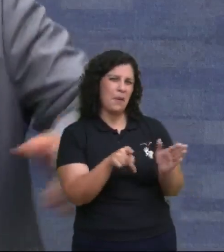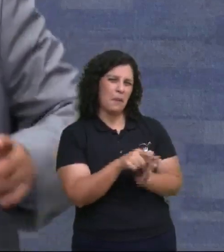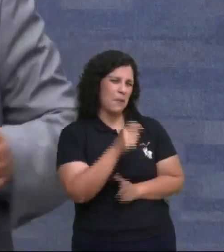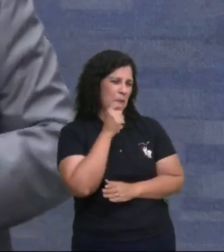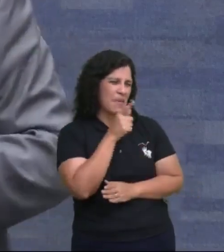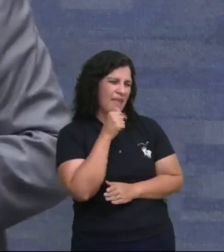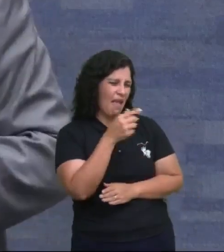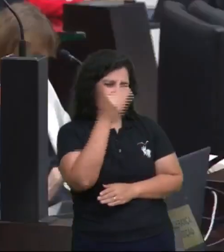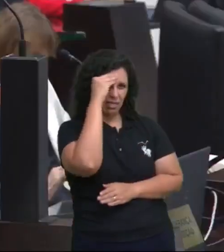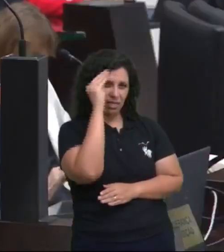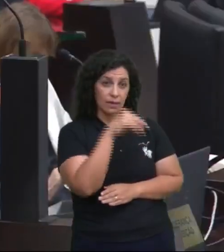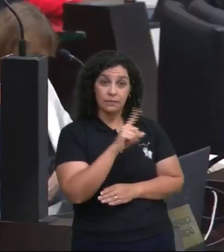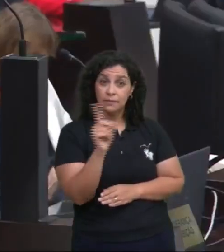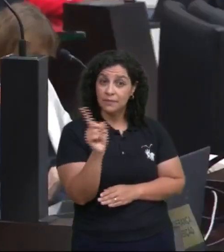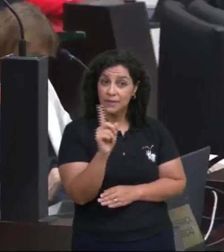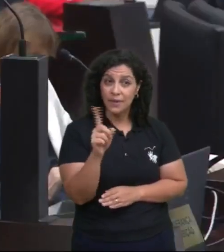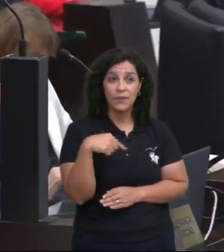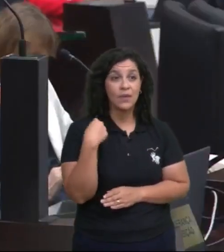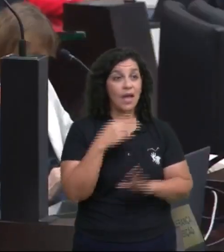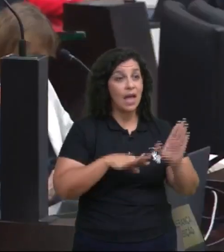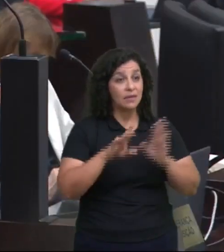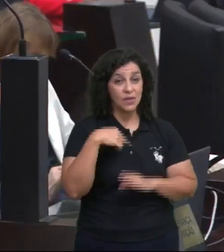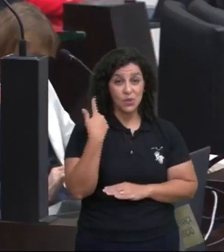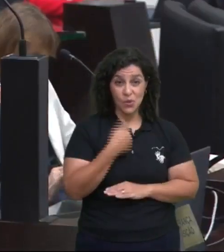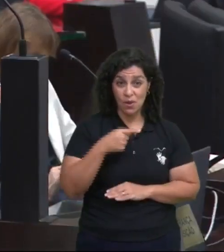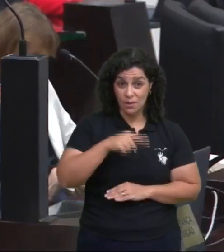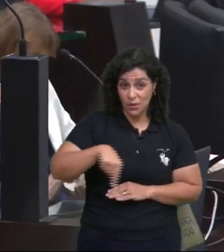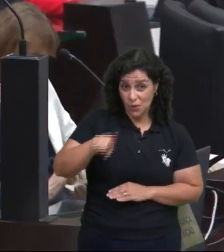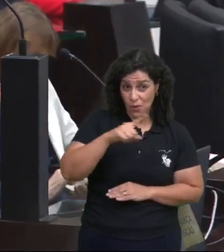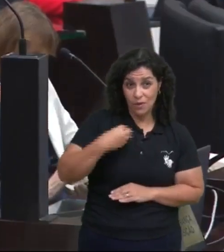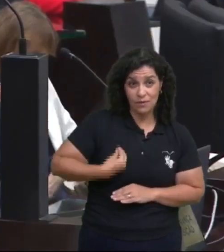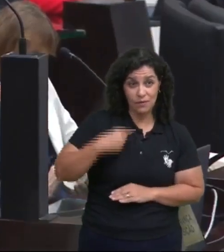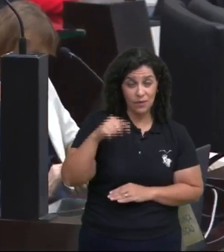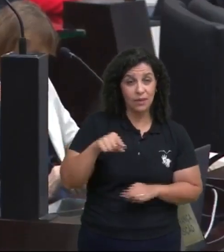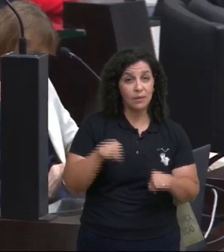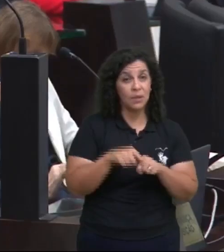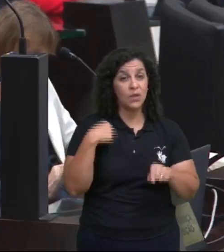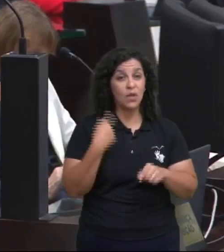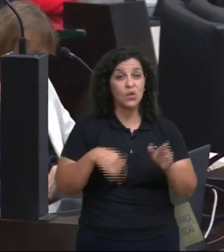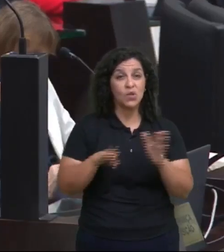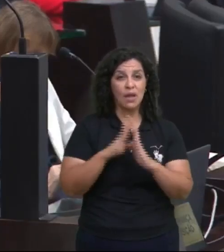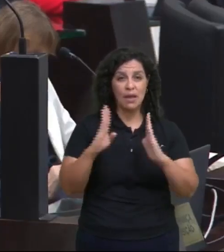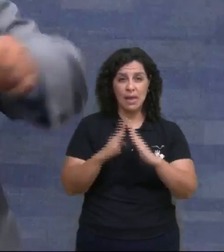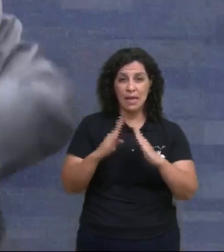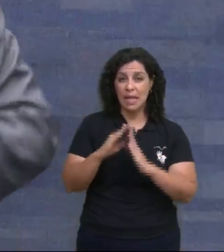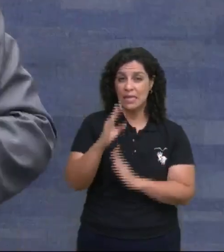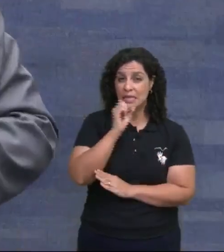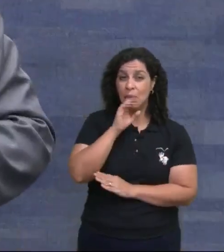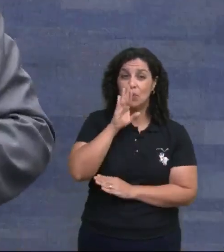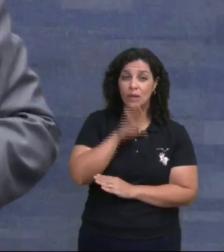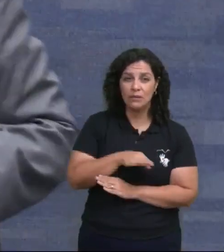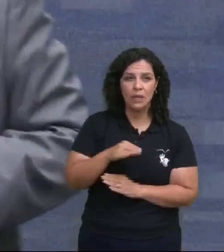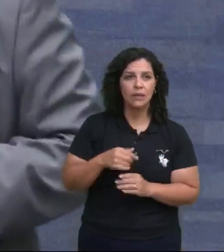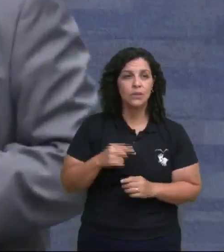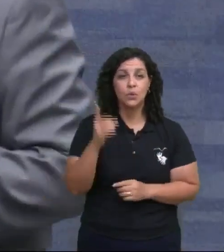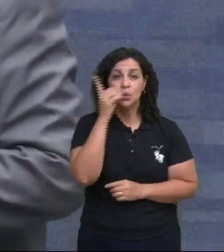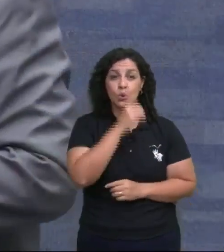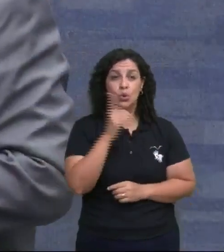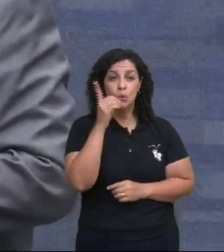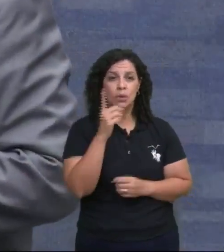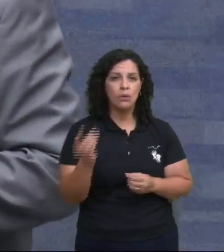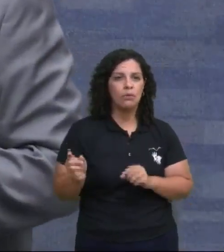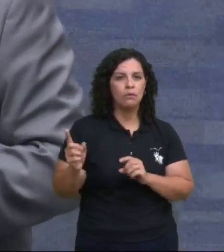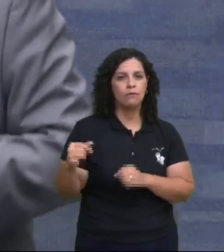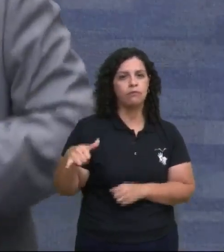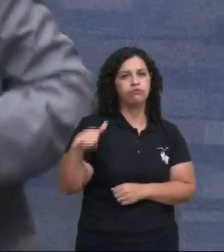preguiça, não é. Muitas vezes nós aqui, todos nós aqui, a gente chega em casa no sábado à tarde e no domingo vem para